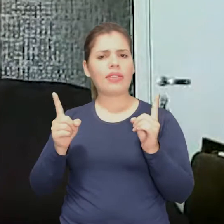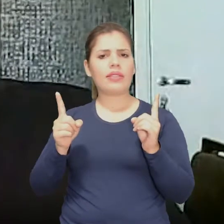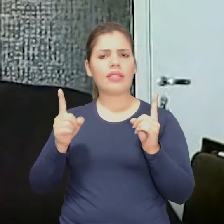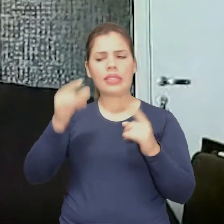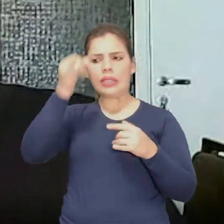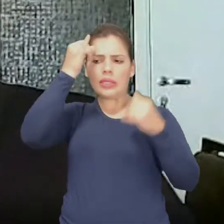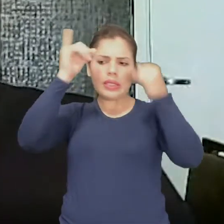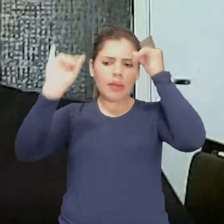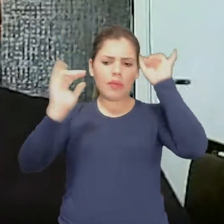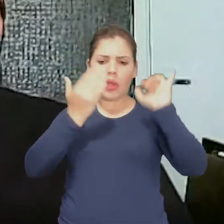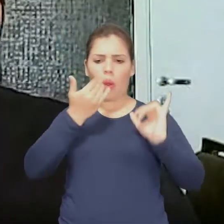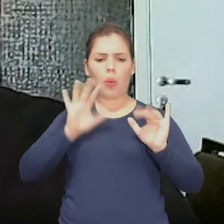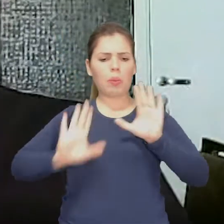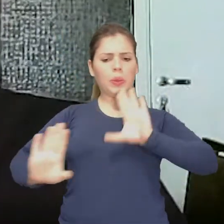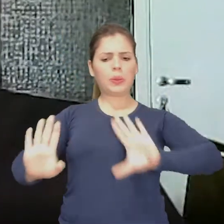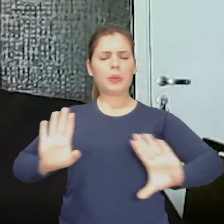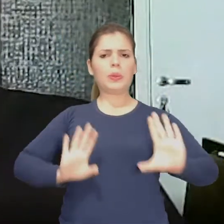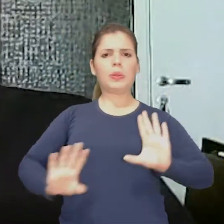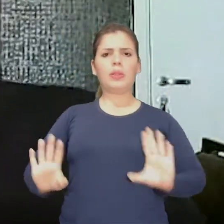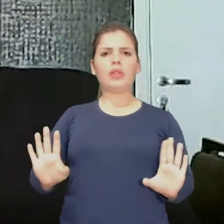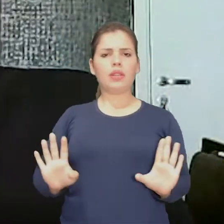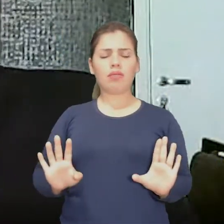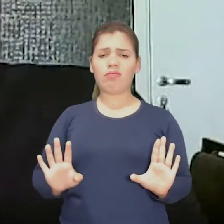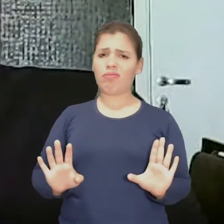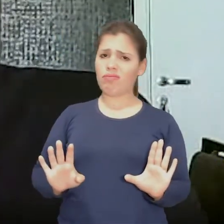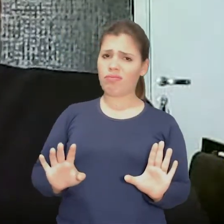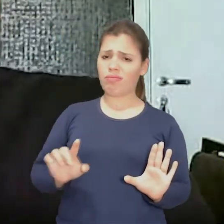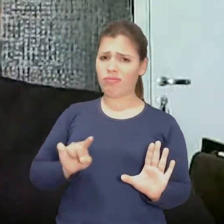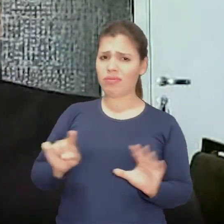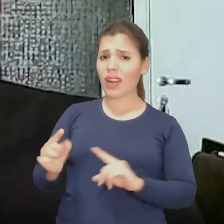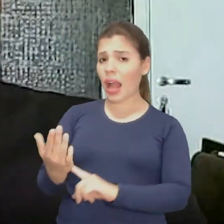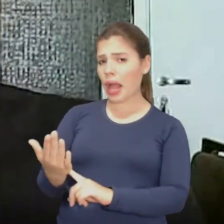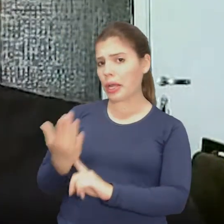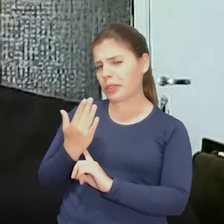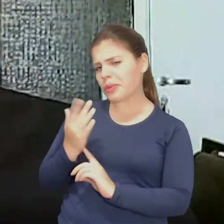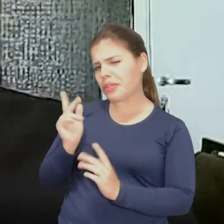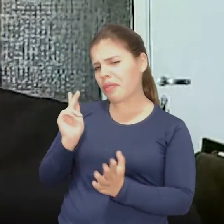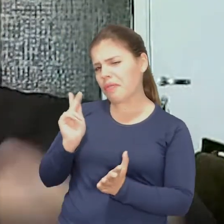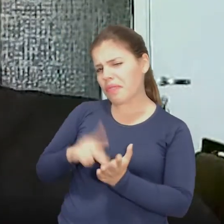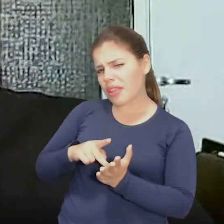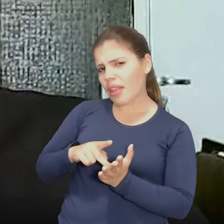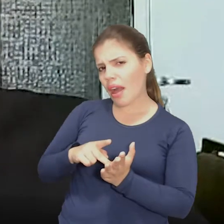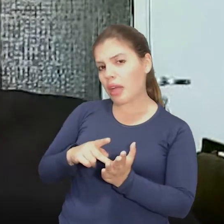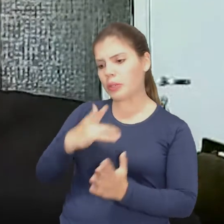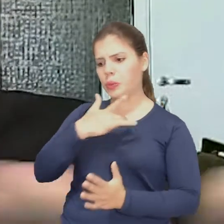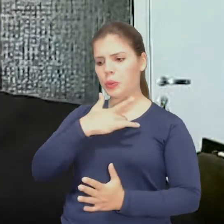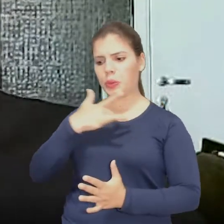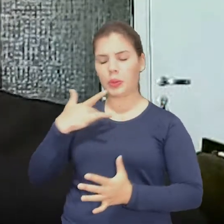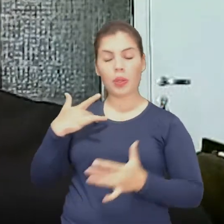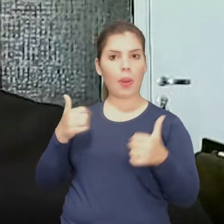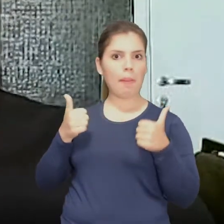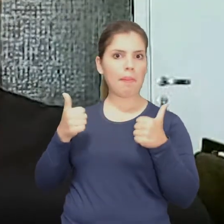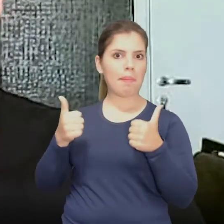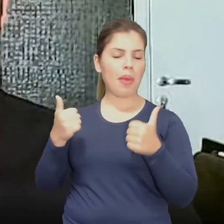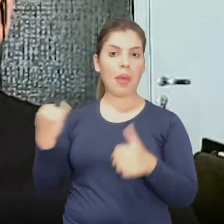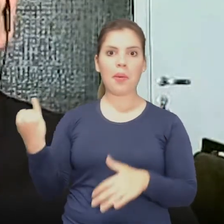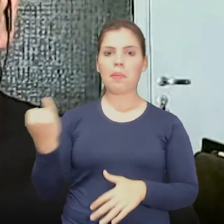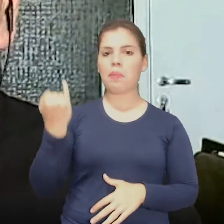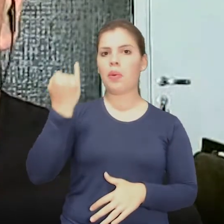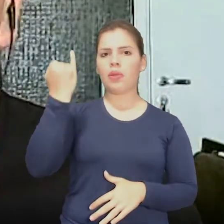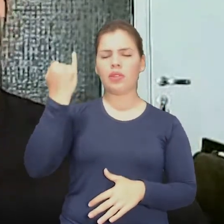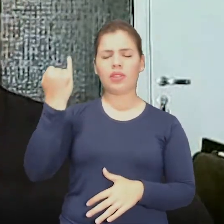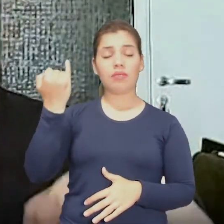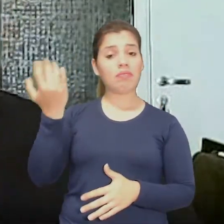dietas são realmente. Será que elas realmente trazem benefícios? Será que elas são tão importantes assim na nossa